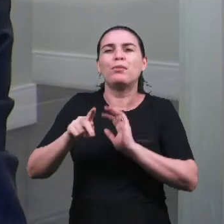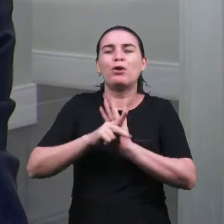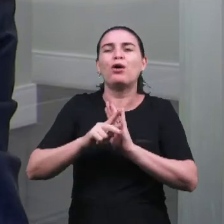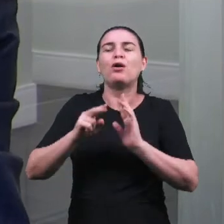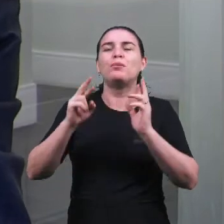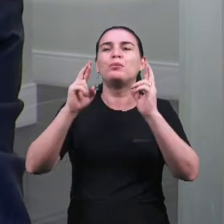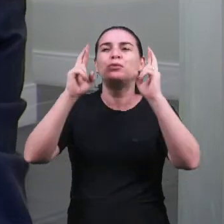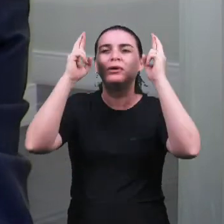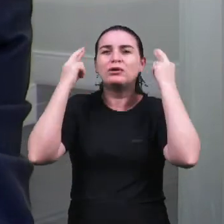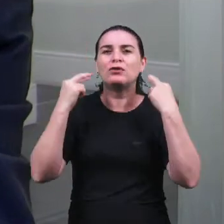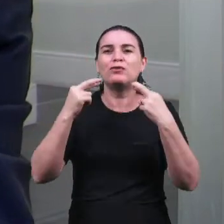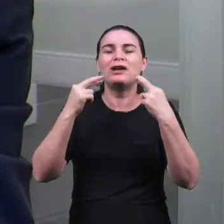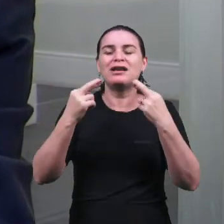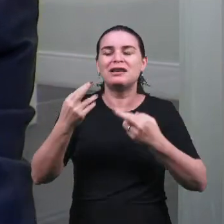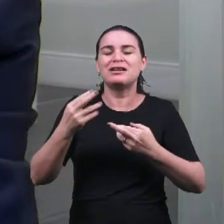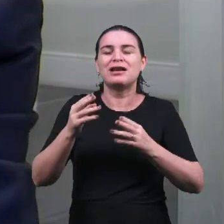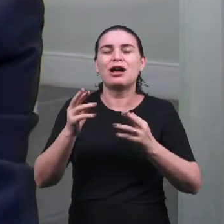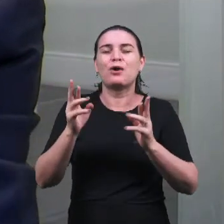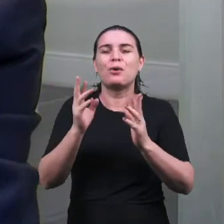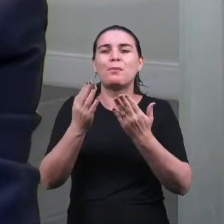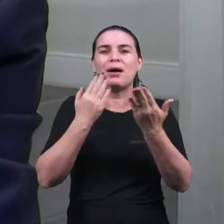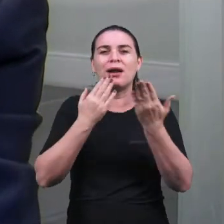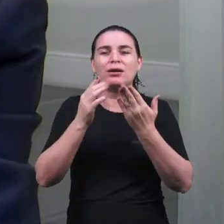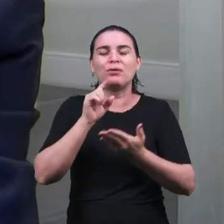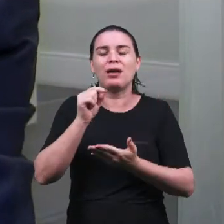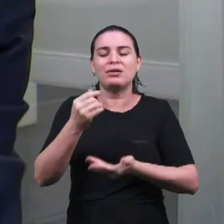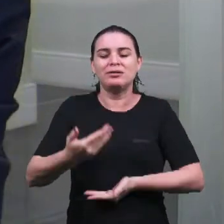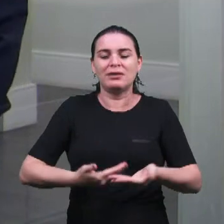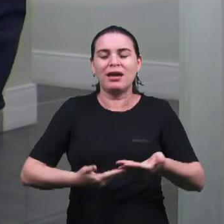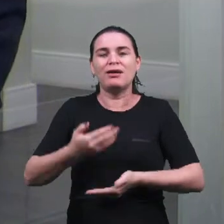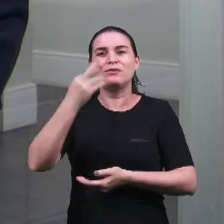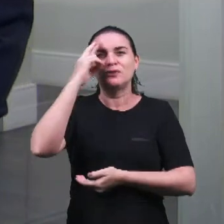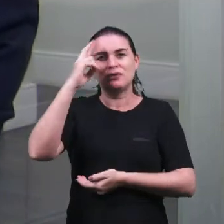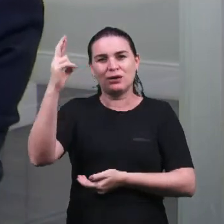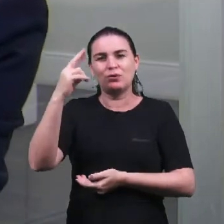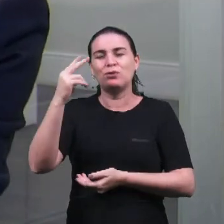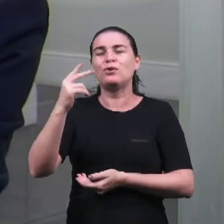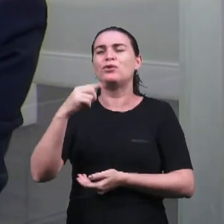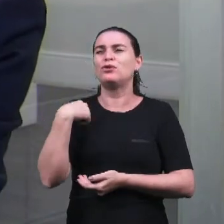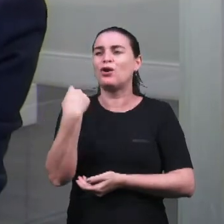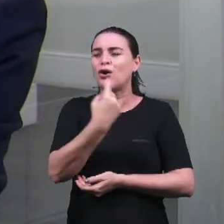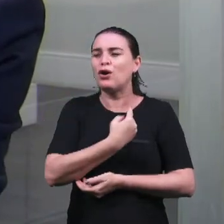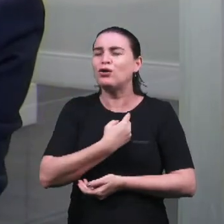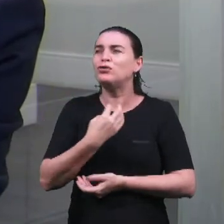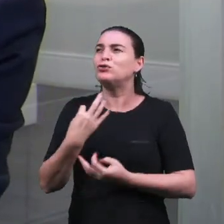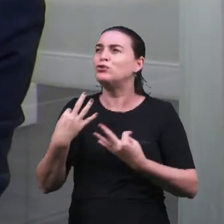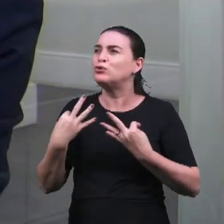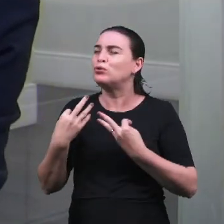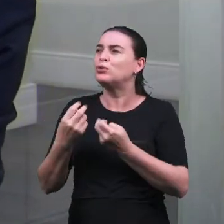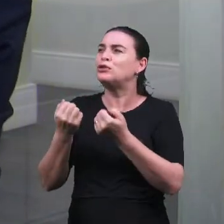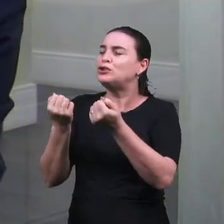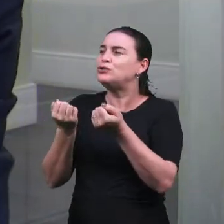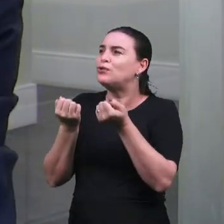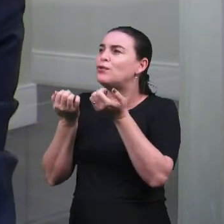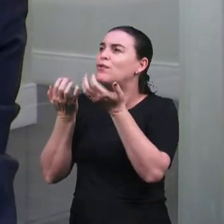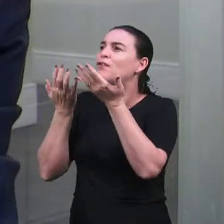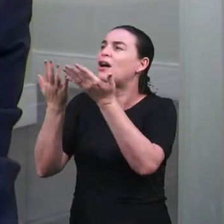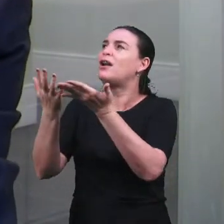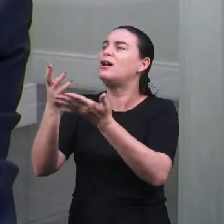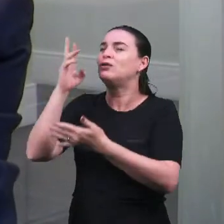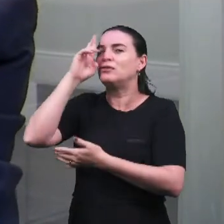não pegamos, igual Davi, nós não pegamos para nós. É verdade. Nós não somos dignos, derramamos diante do Senhor, porque tudo é dele, tudo é para ele.